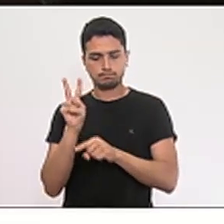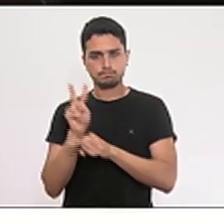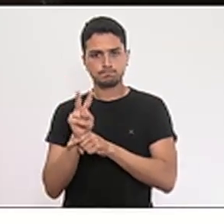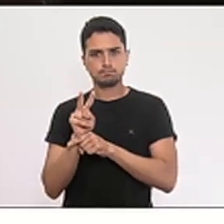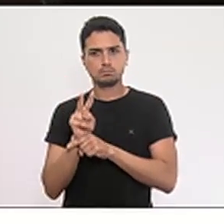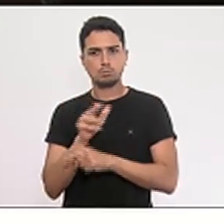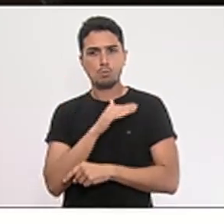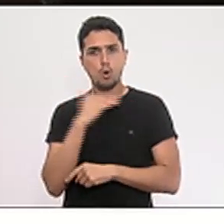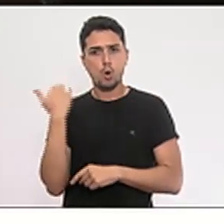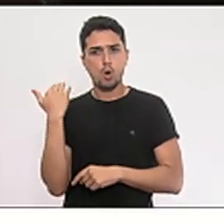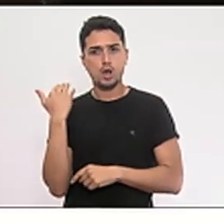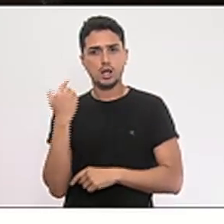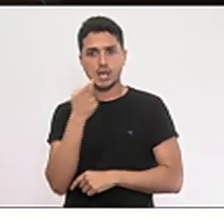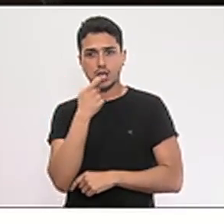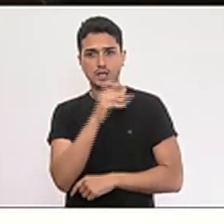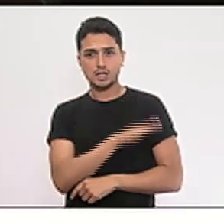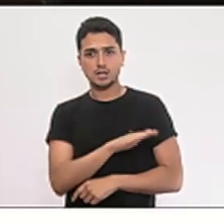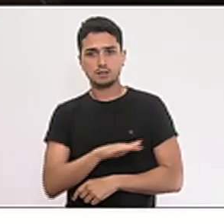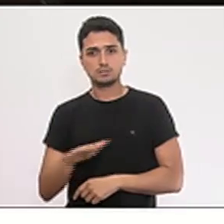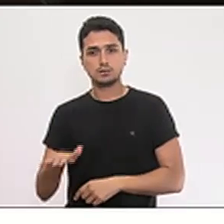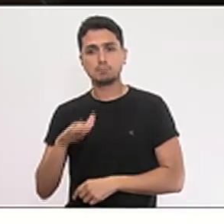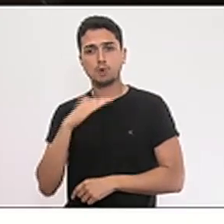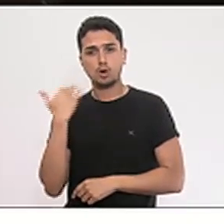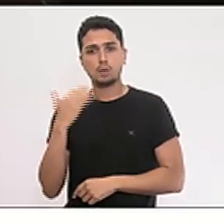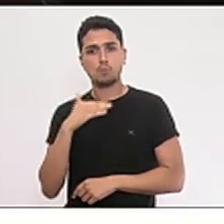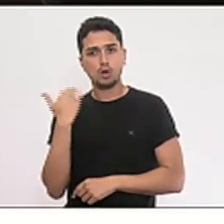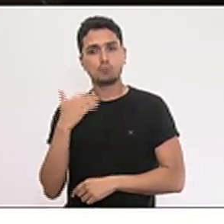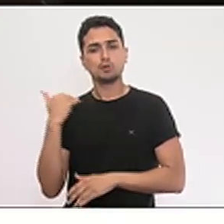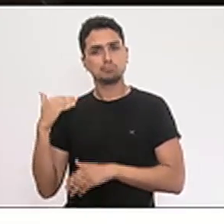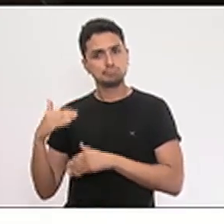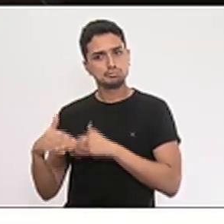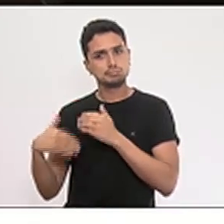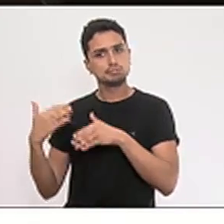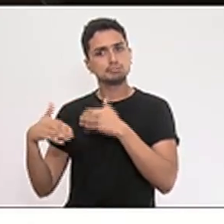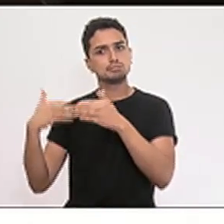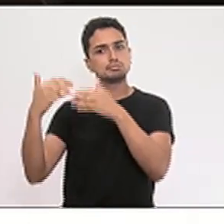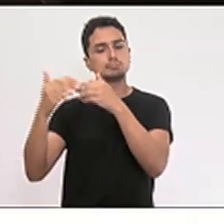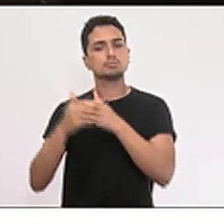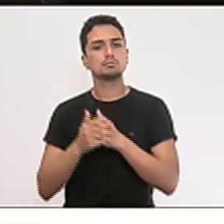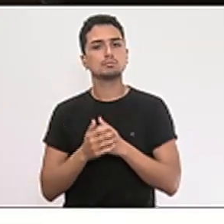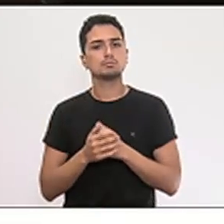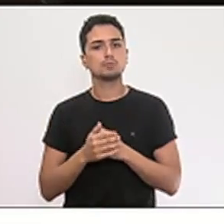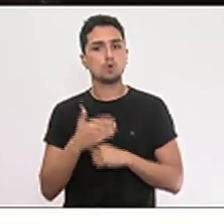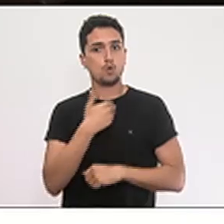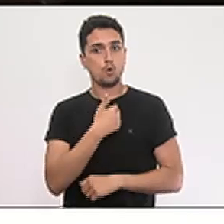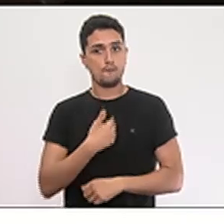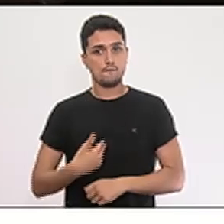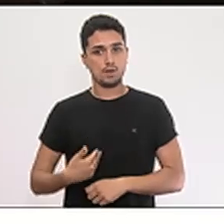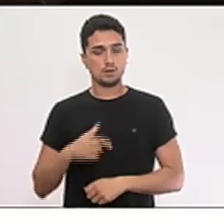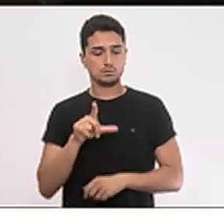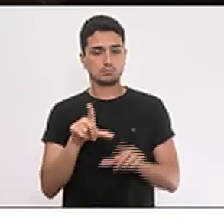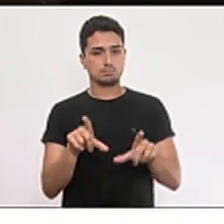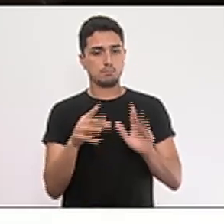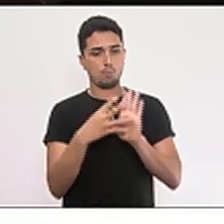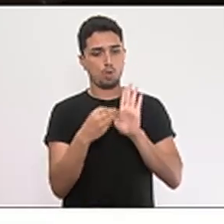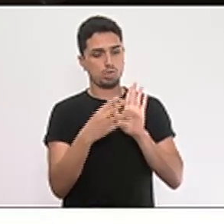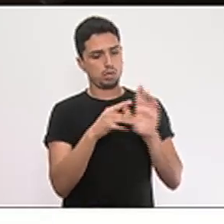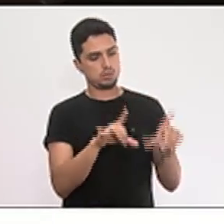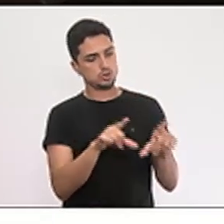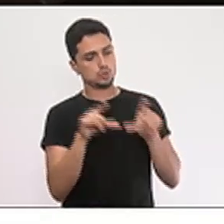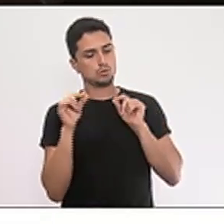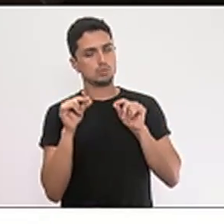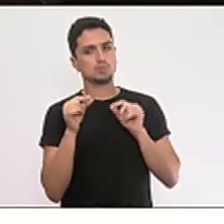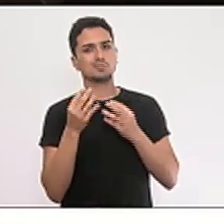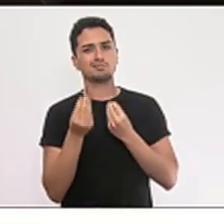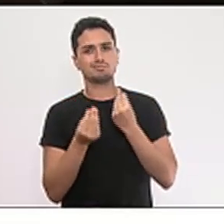O modelo escolhido pelo governo fez com que a curva inflexionasse. Vamos abrir mão disso